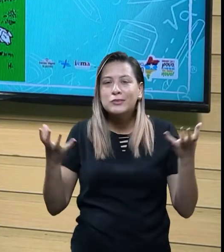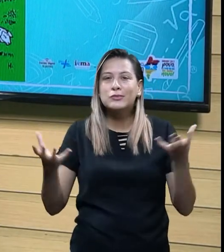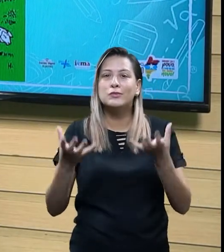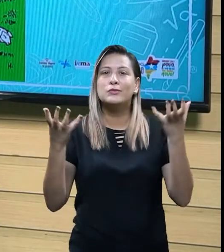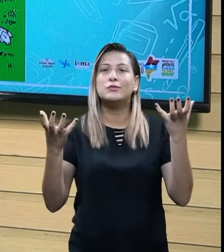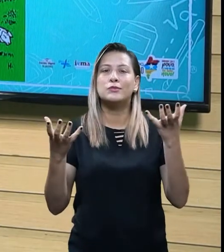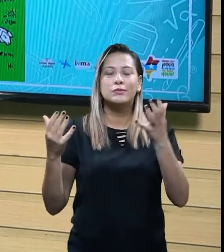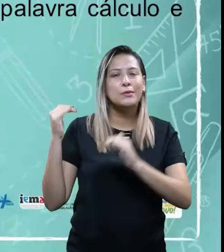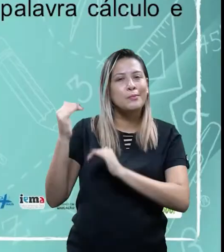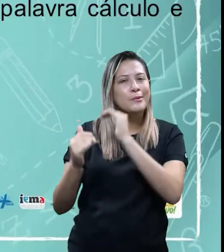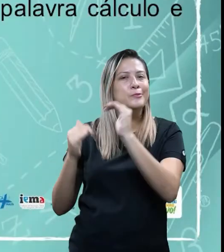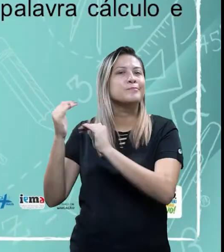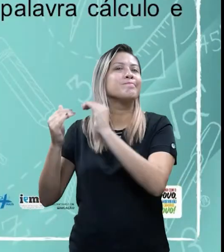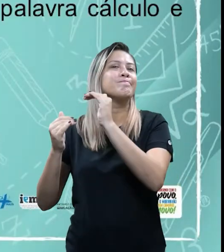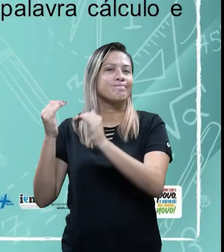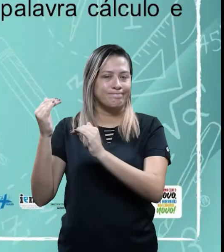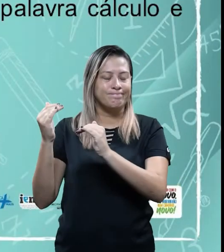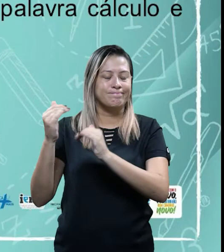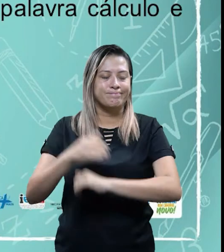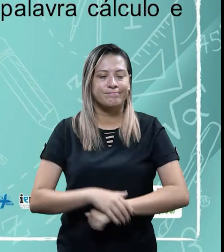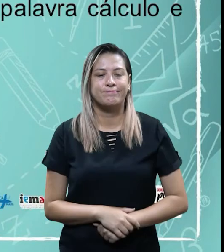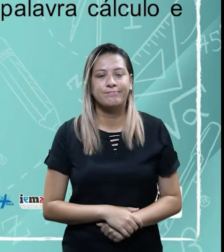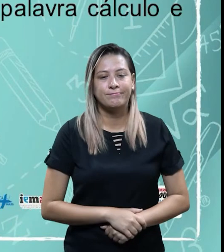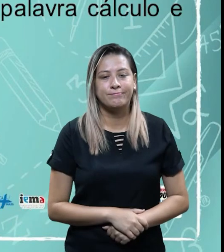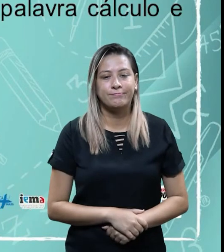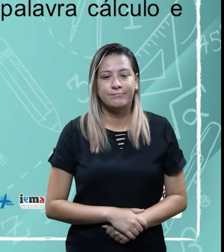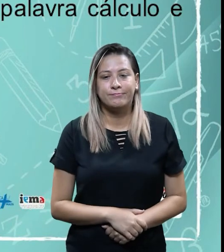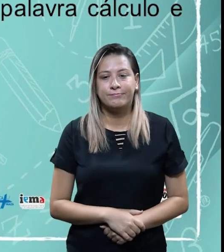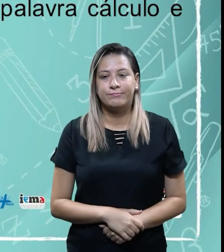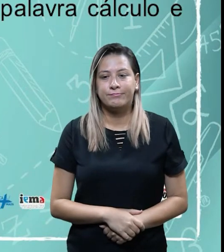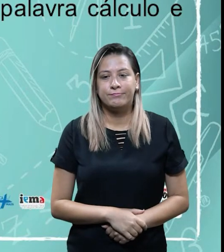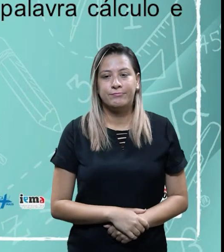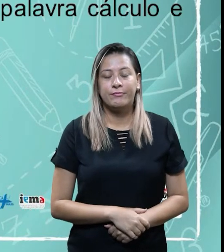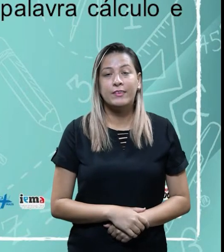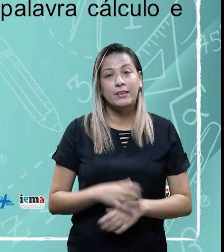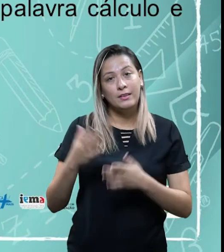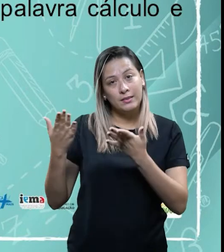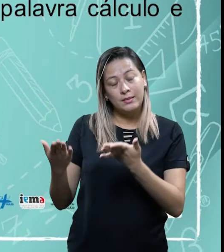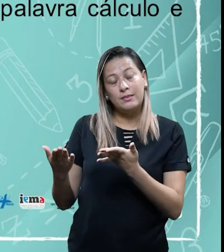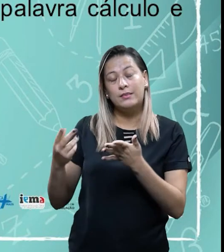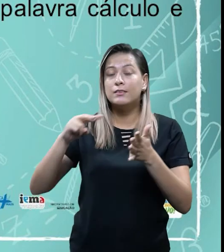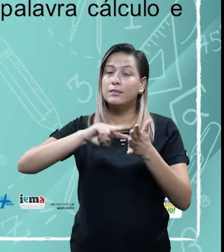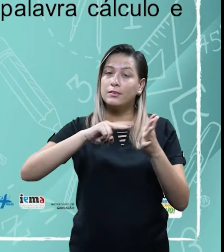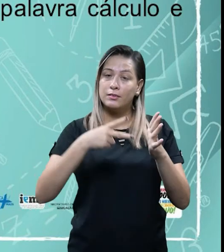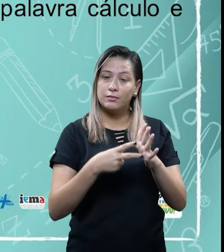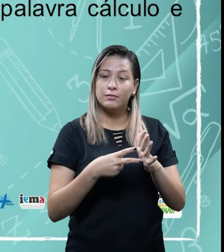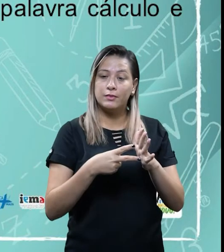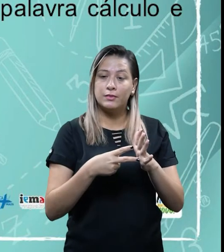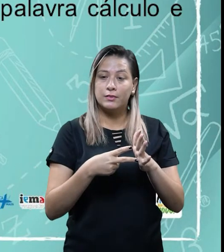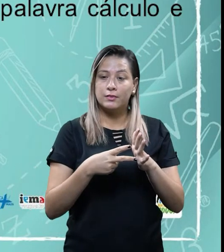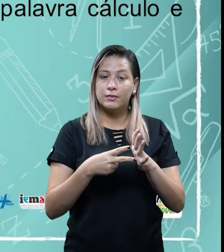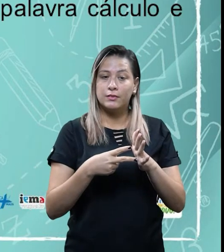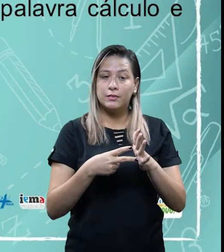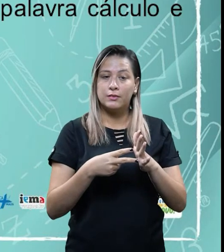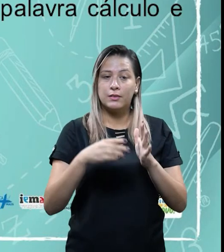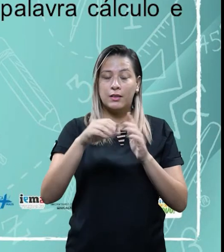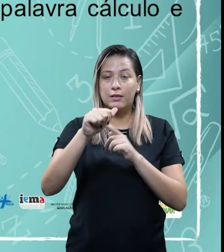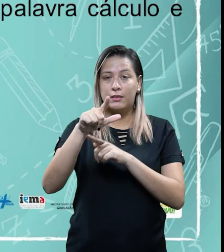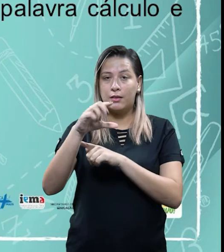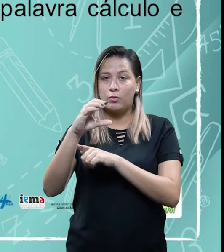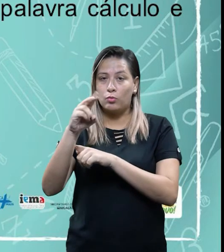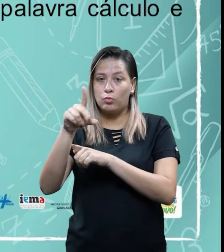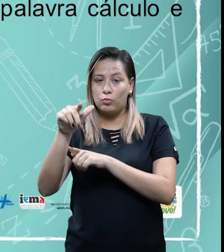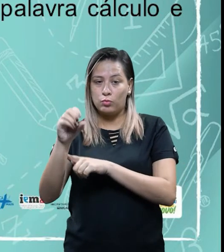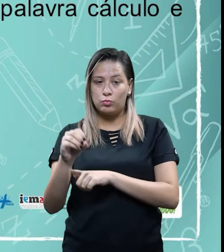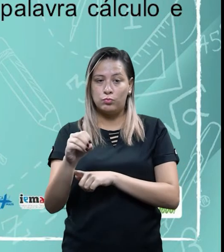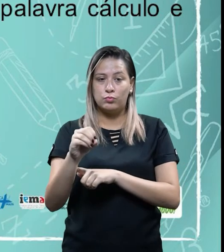essa evolução. Que por sua vez vem da palavra cálculo e significa pedra. Como a gente pode ver aqui na